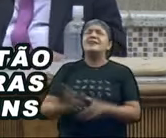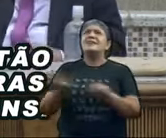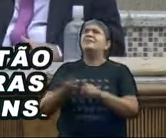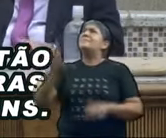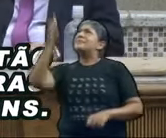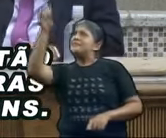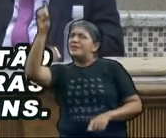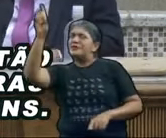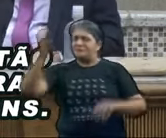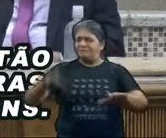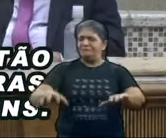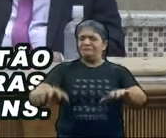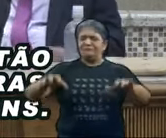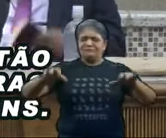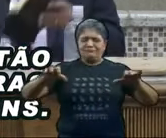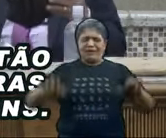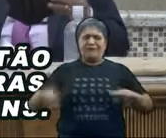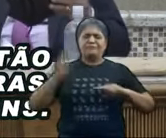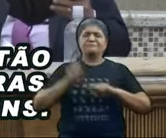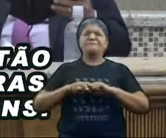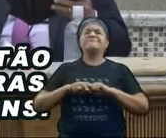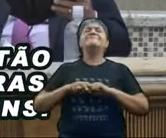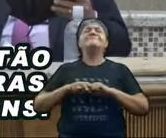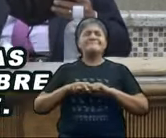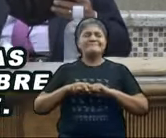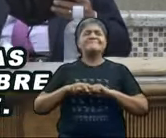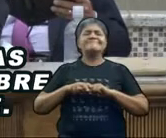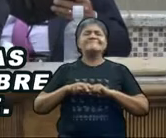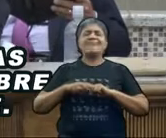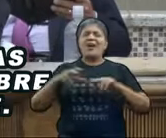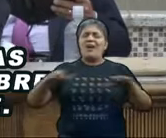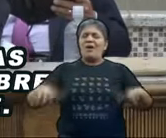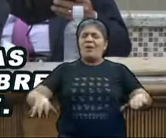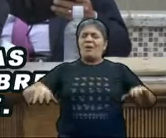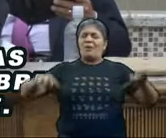assenta sobre o seu trono, o trono de